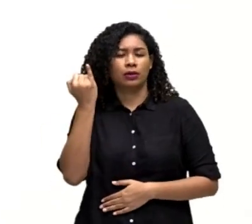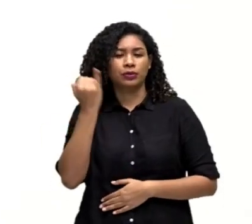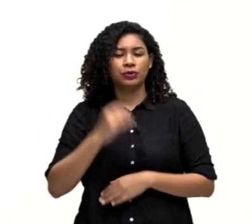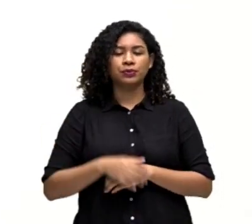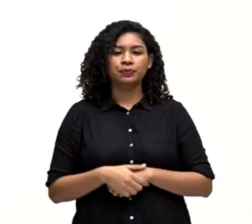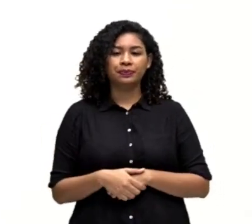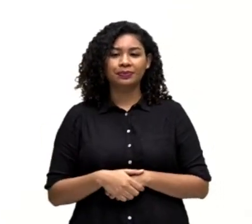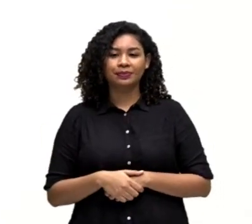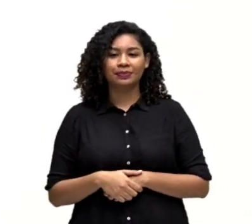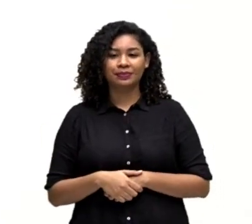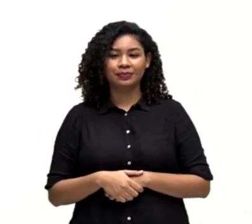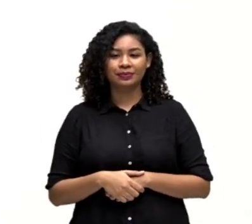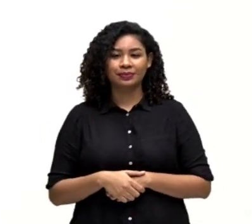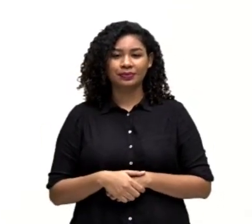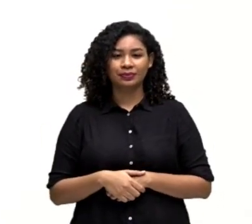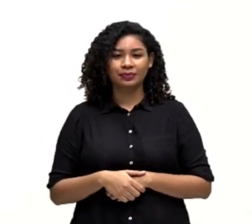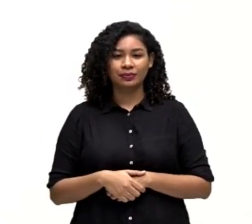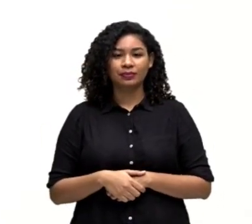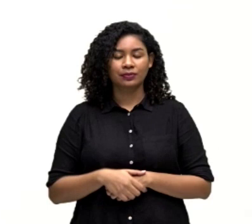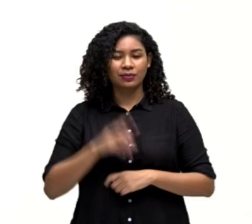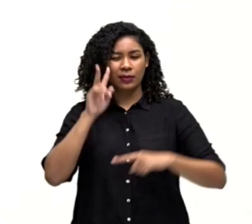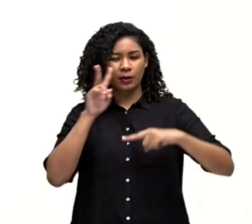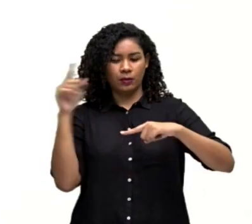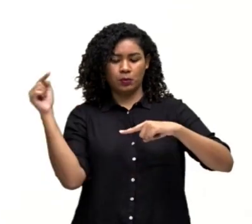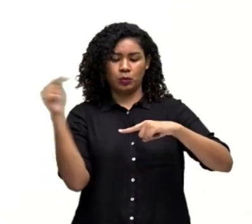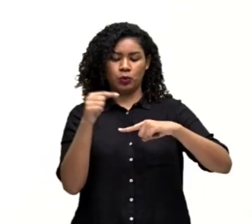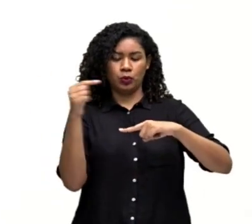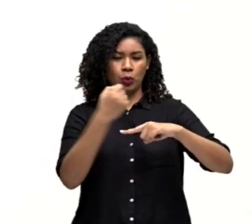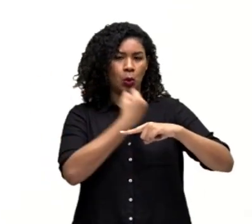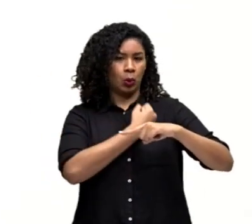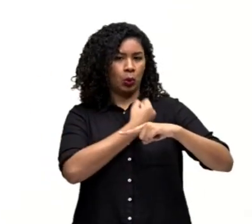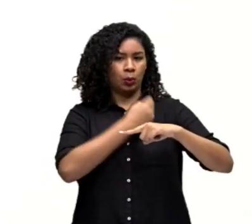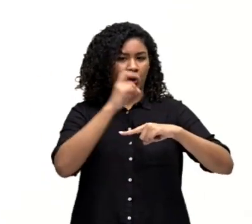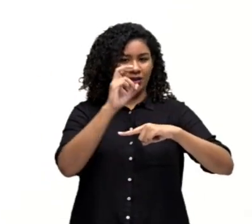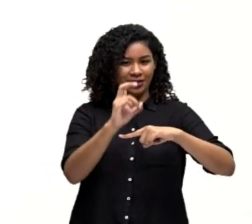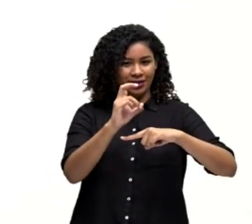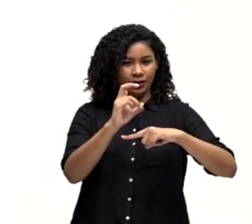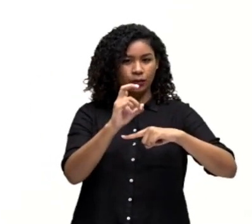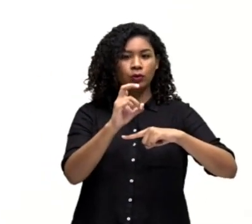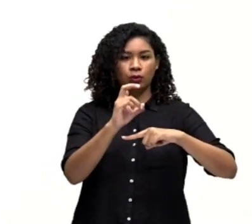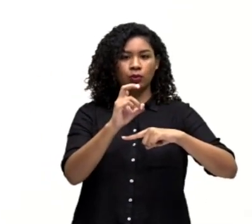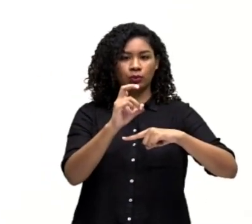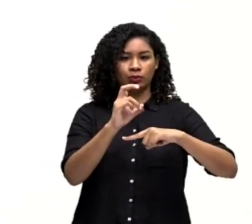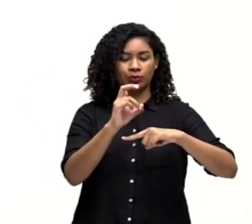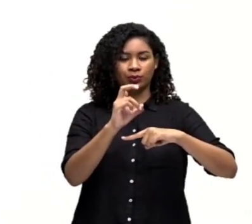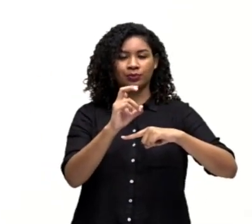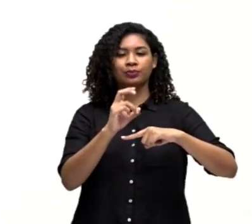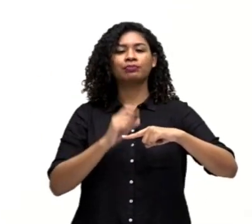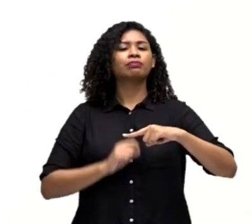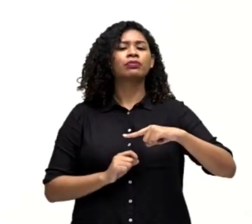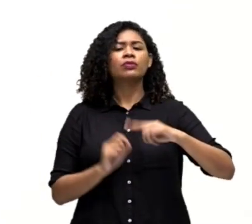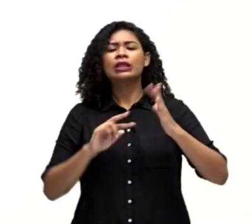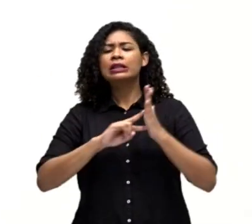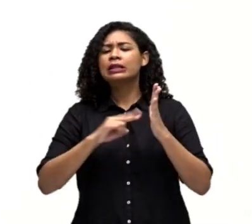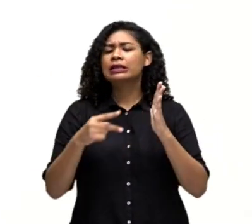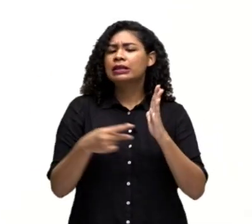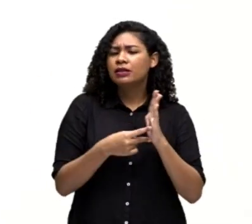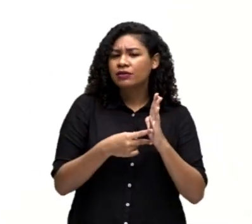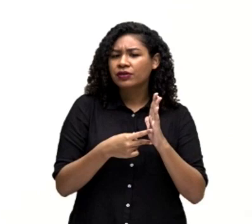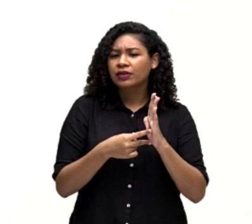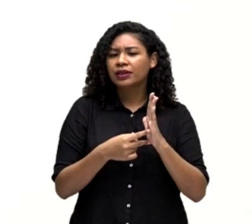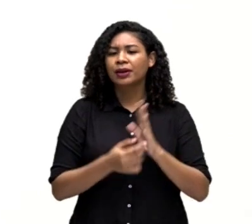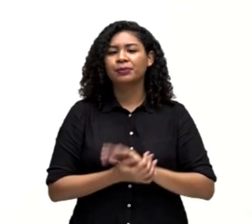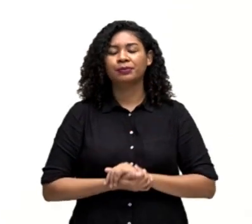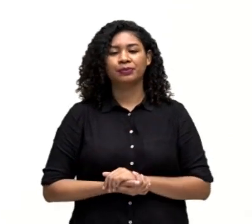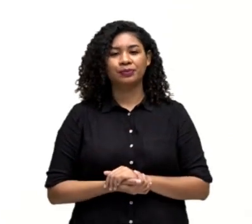é? Bem, o nosso numerador aqui, reparem, ele é igual a 5, ou seja, ele é formado